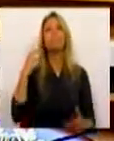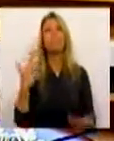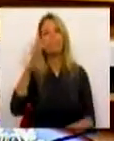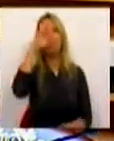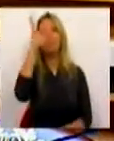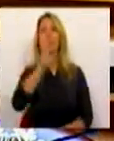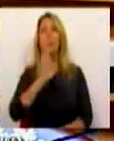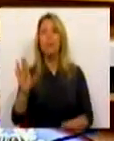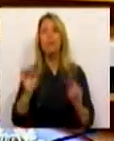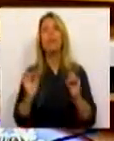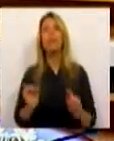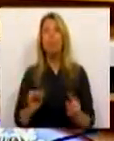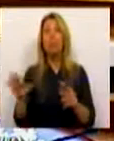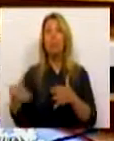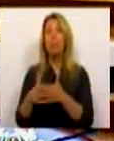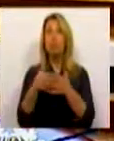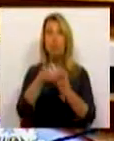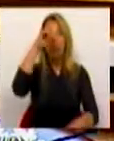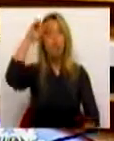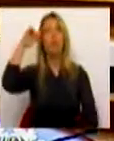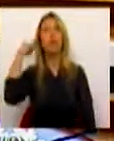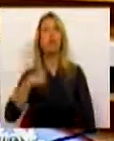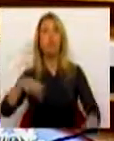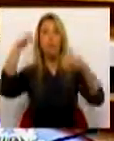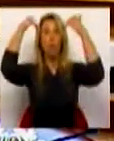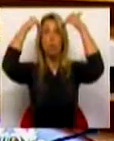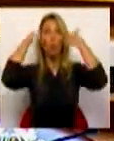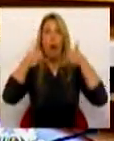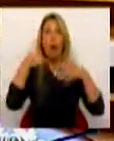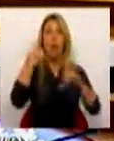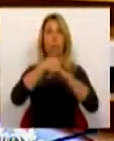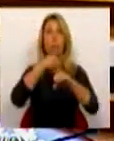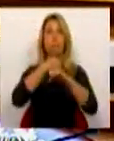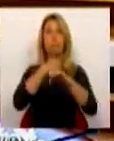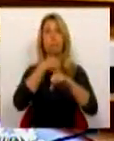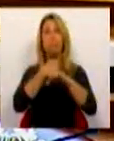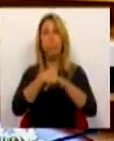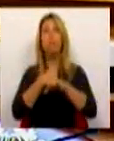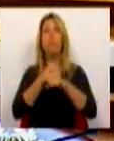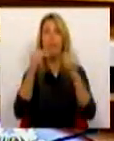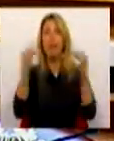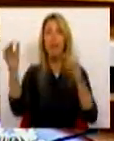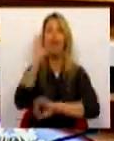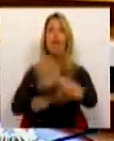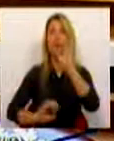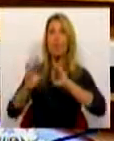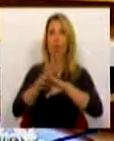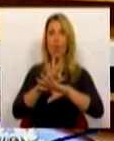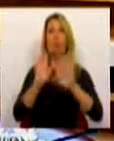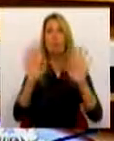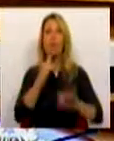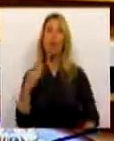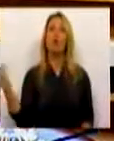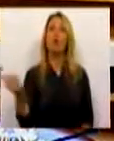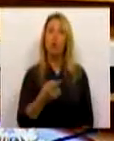processo foi um processo difícil, suado, muito difícil em termos europeus e, conhecendo que todos estamos